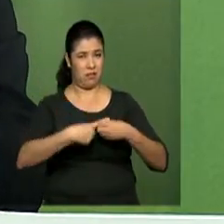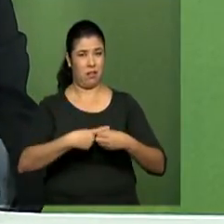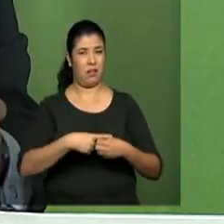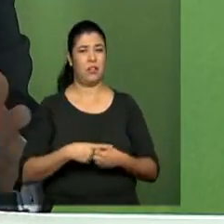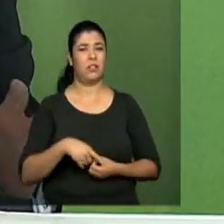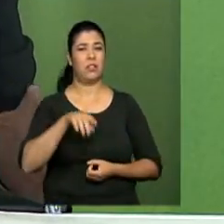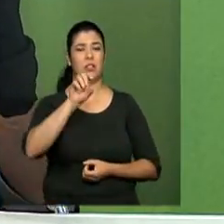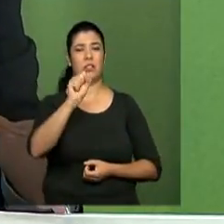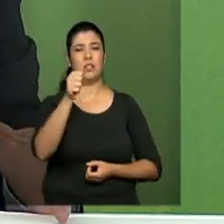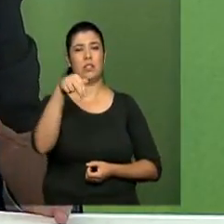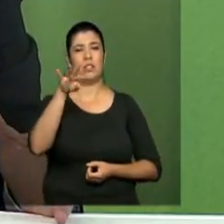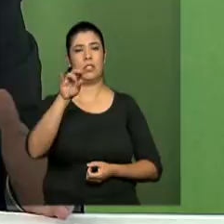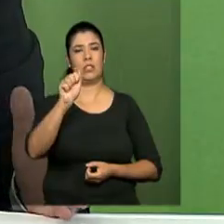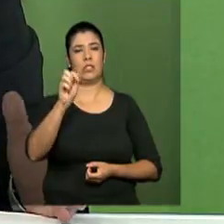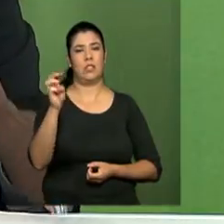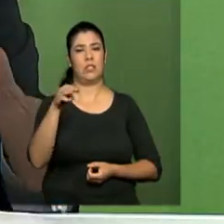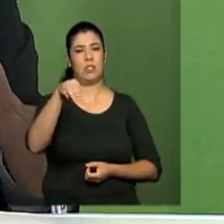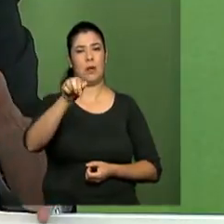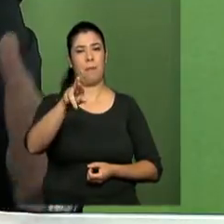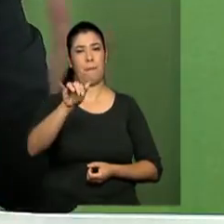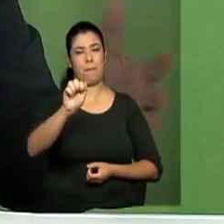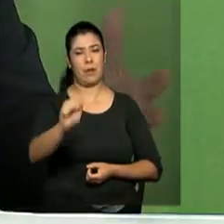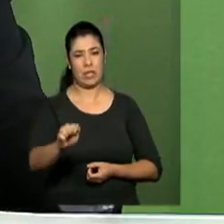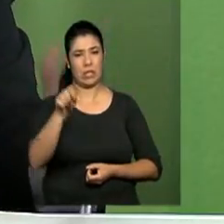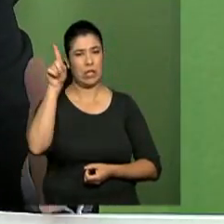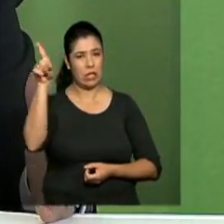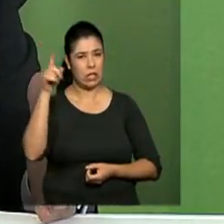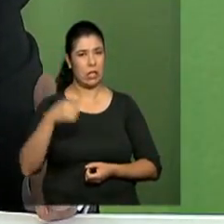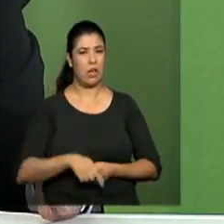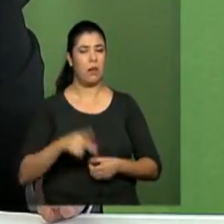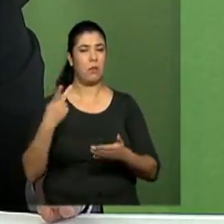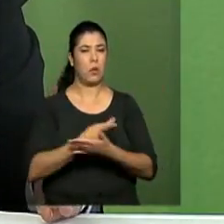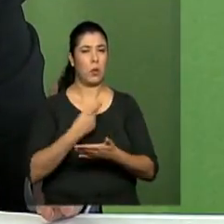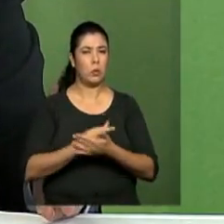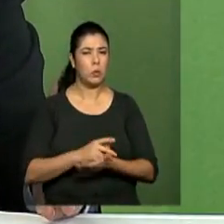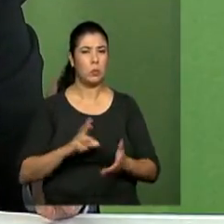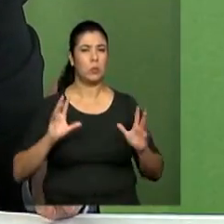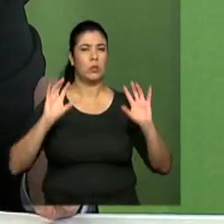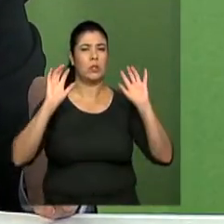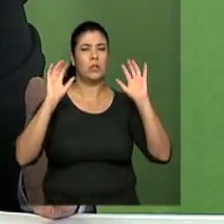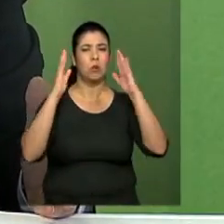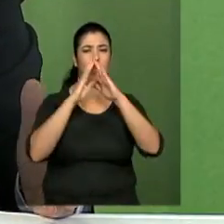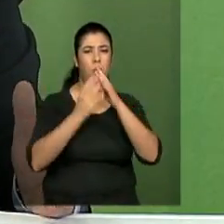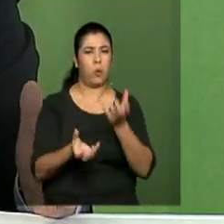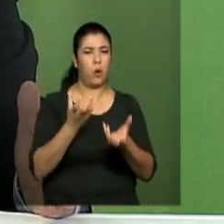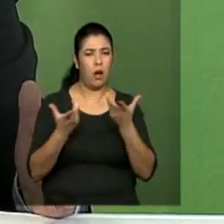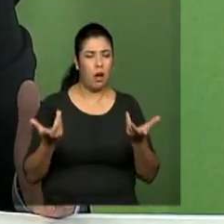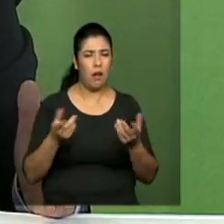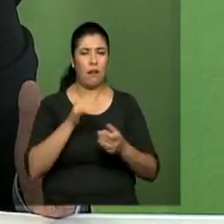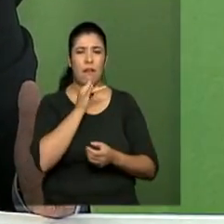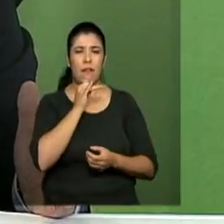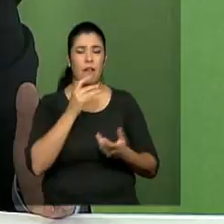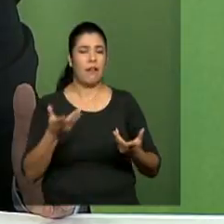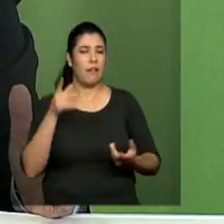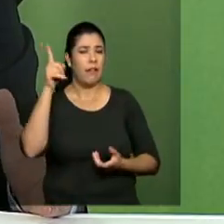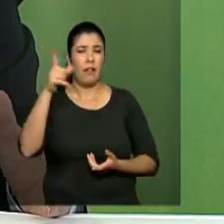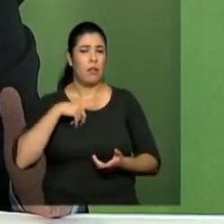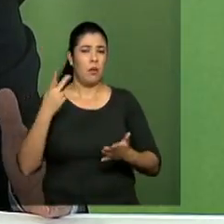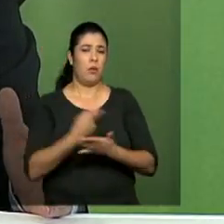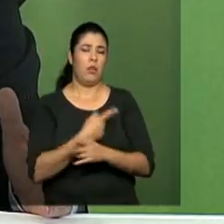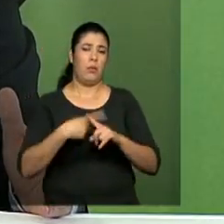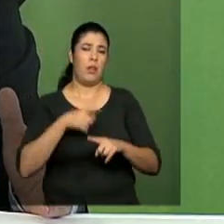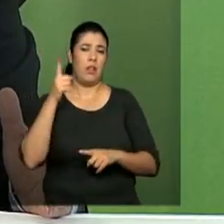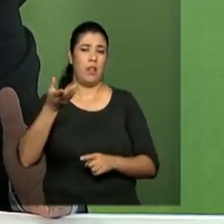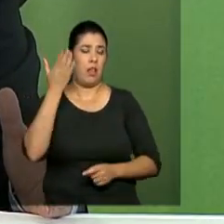dois mil processos para olhar por quê questionou eu tinha dois mil processos não ele na verdade tinha é r